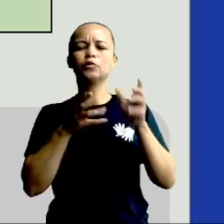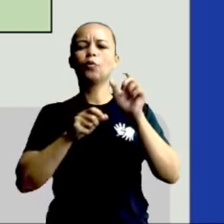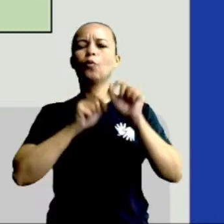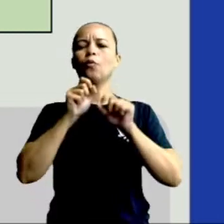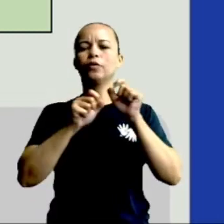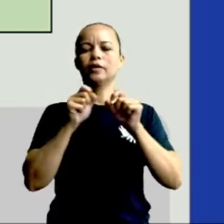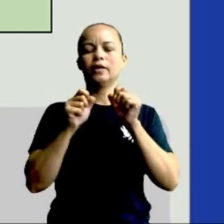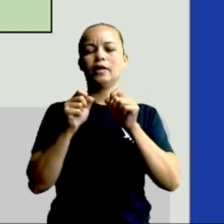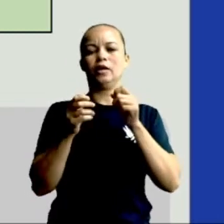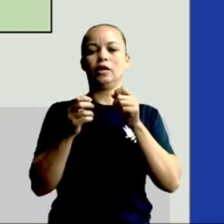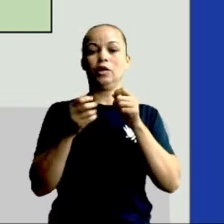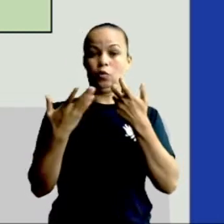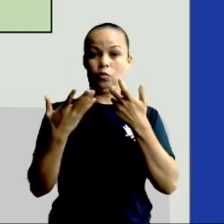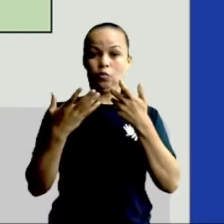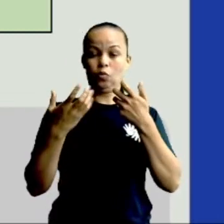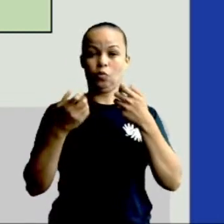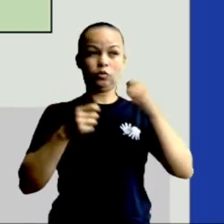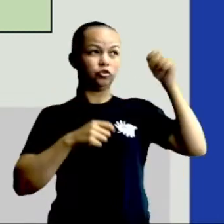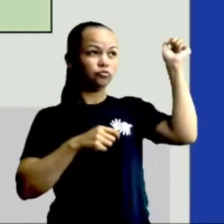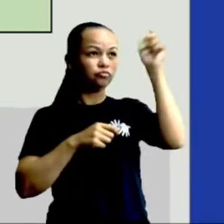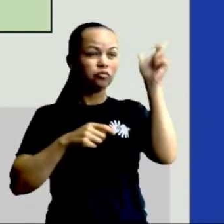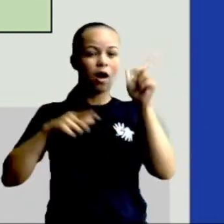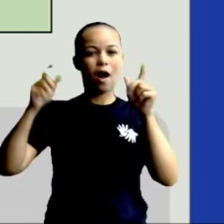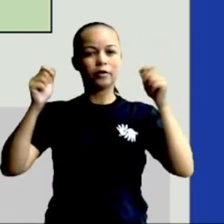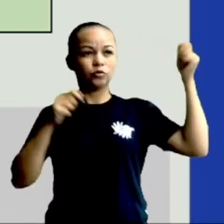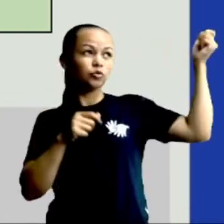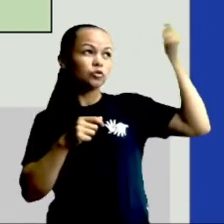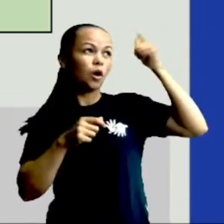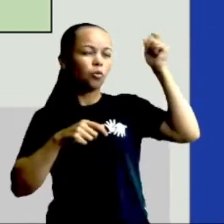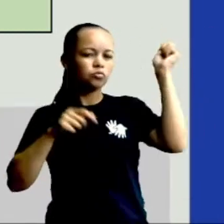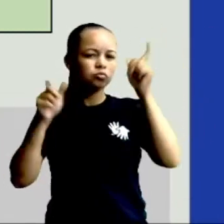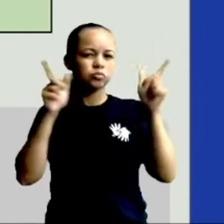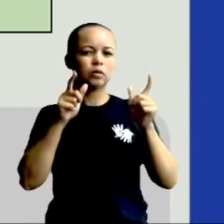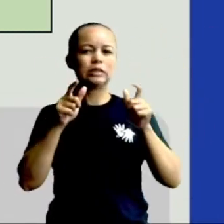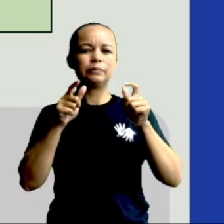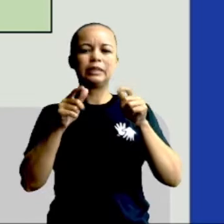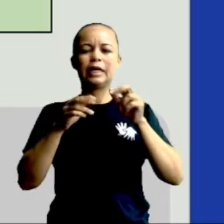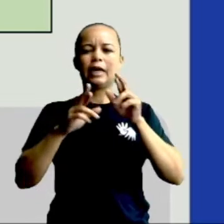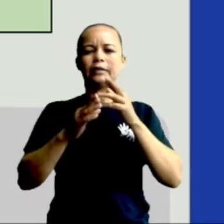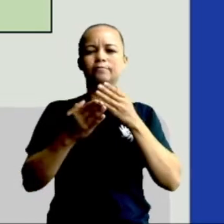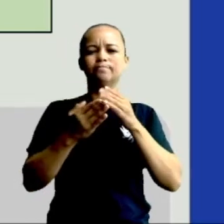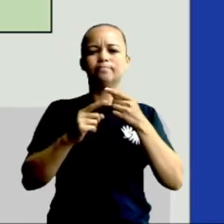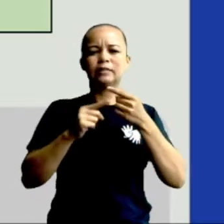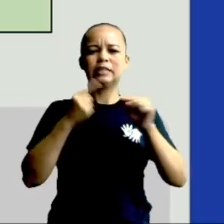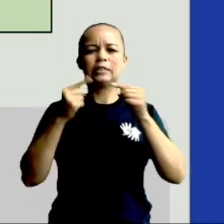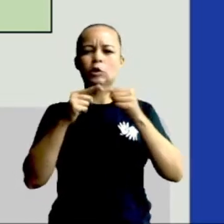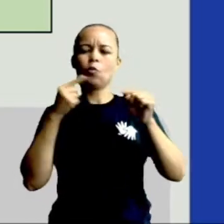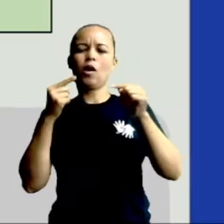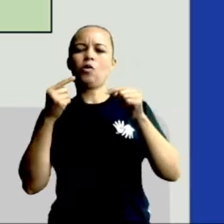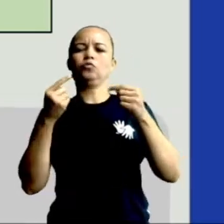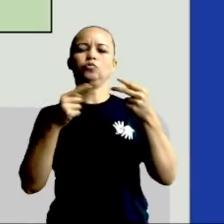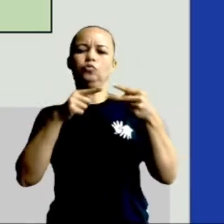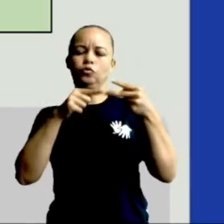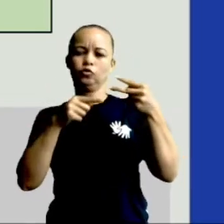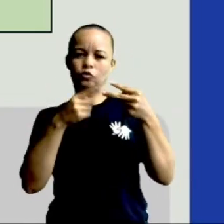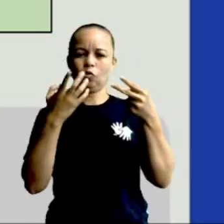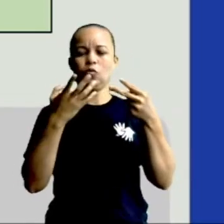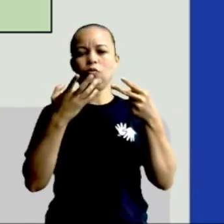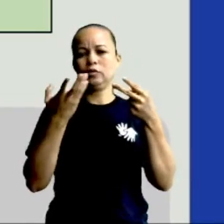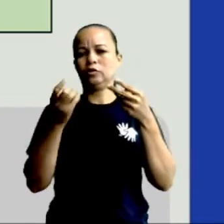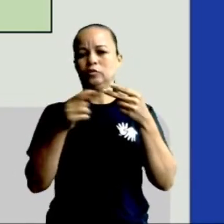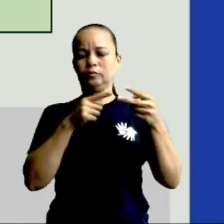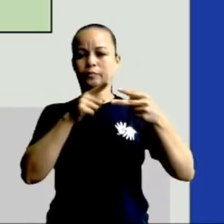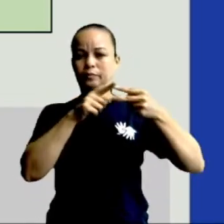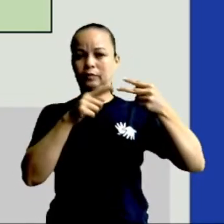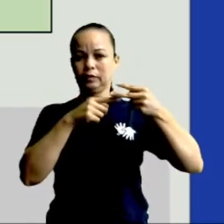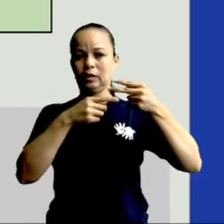que os raios solares incidam de maneira desigual nos dois hemisférios. Hemisfério é a parte